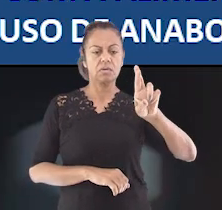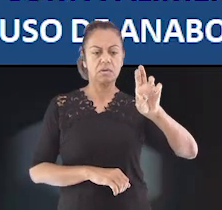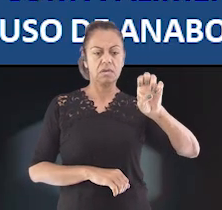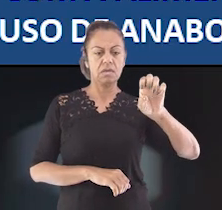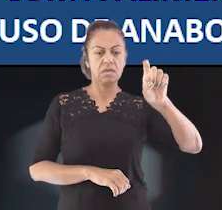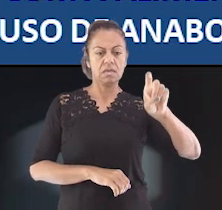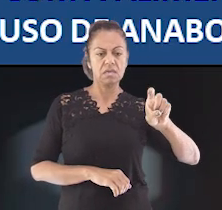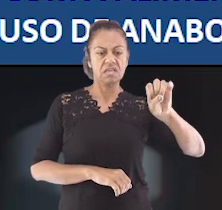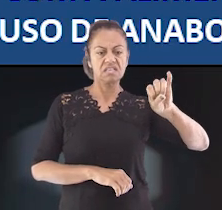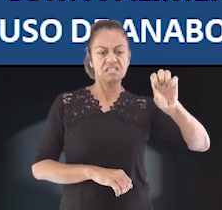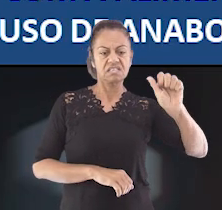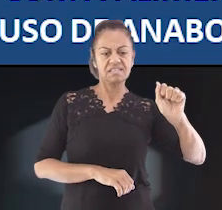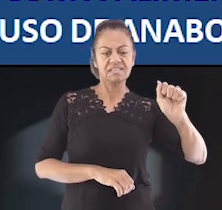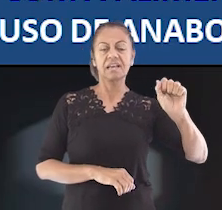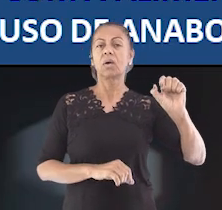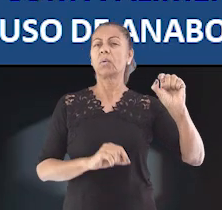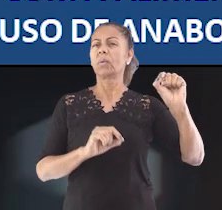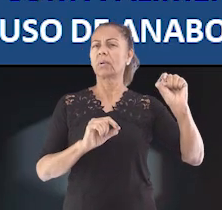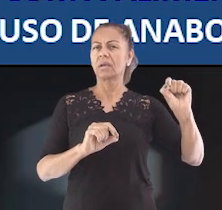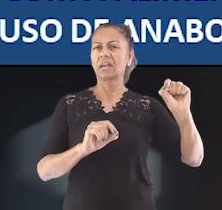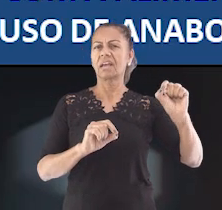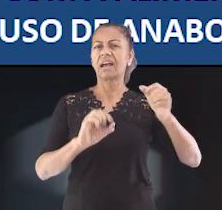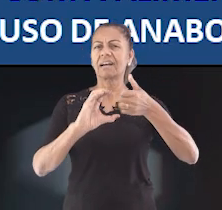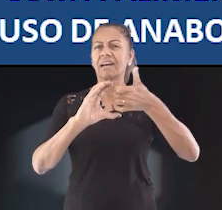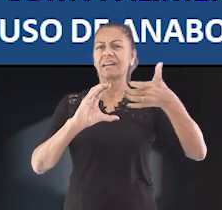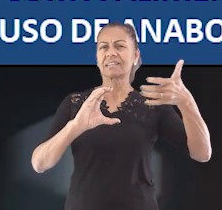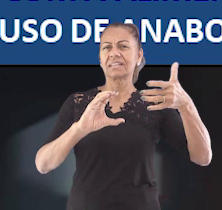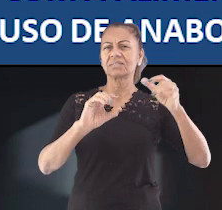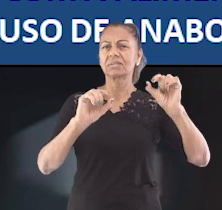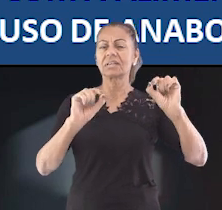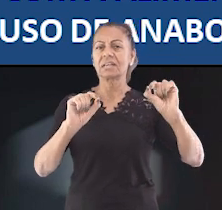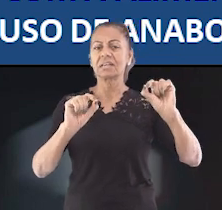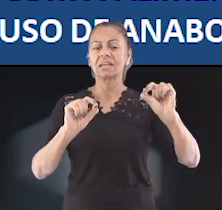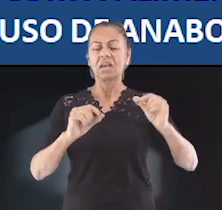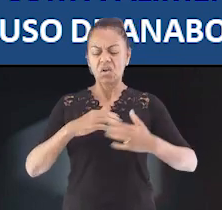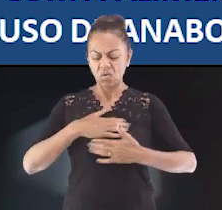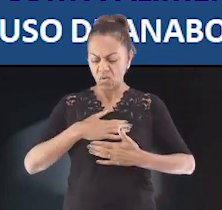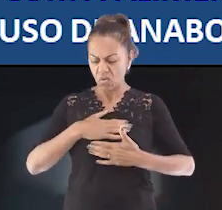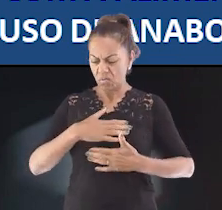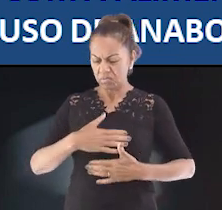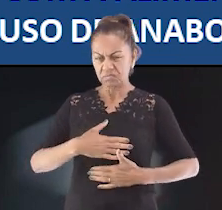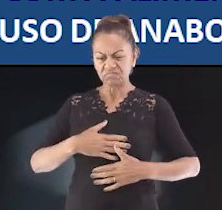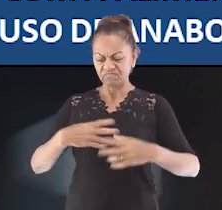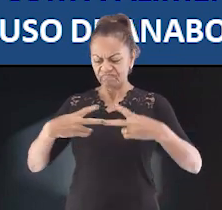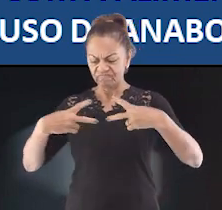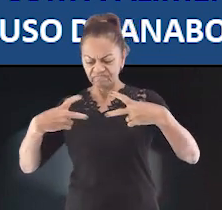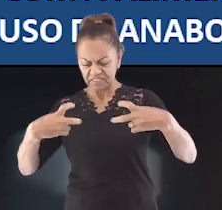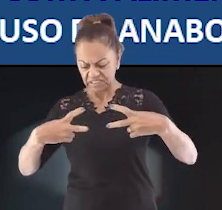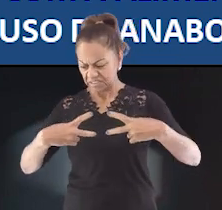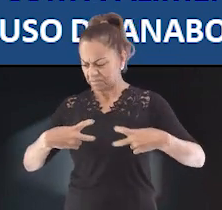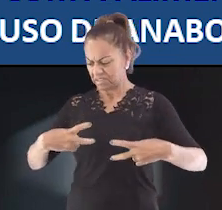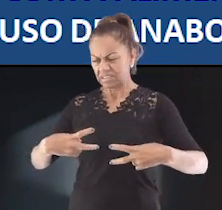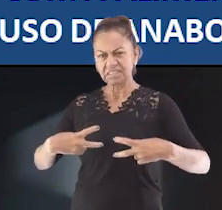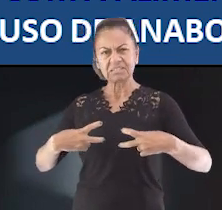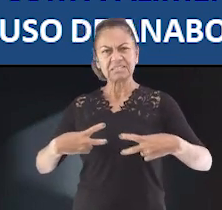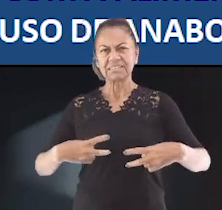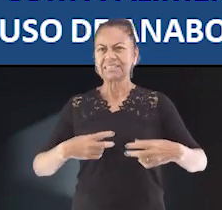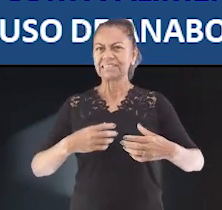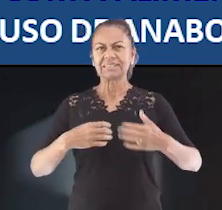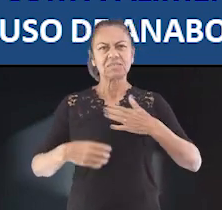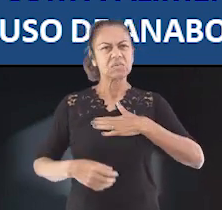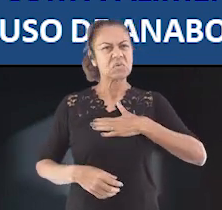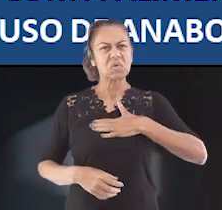A vigorexia, também conhecida por síndrome de Adonis, é caracterizada